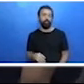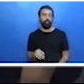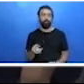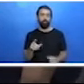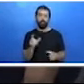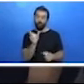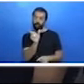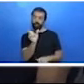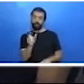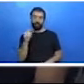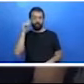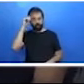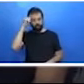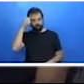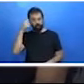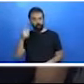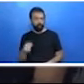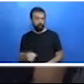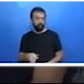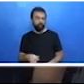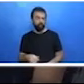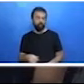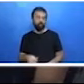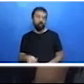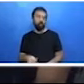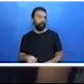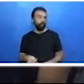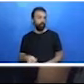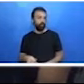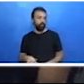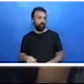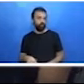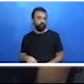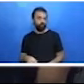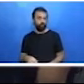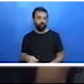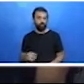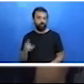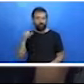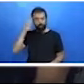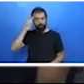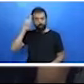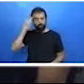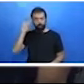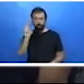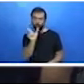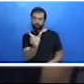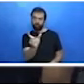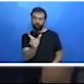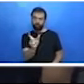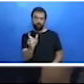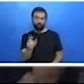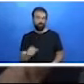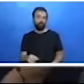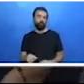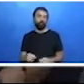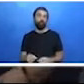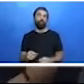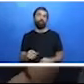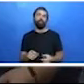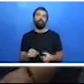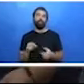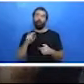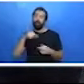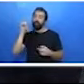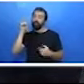destacadas. Olha lá, história, e aproveito para falar para vocês, ó, Palavras com acento, a sílaba onde